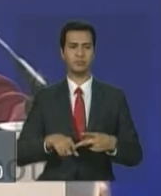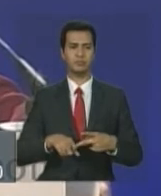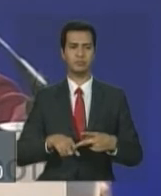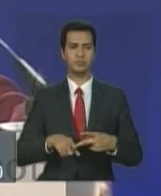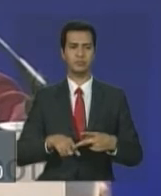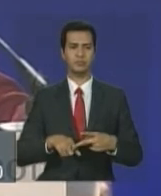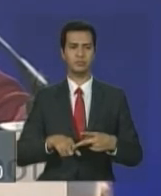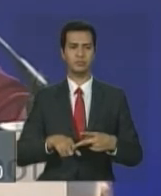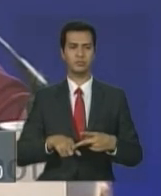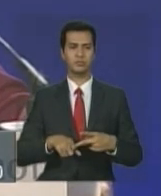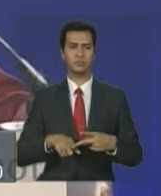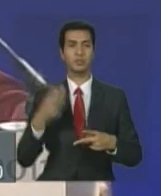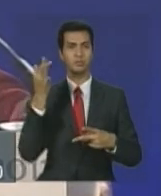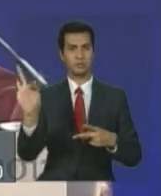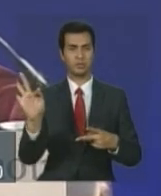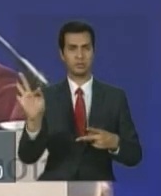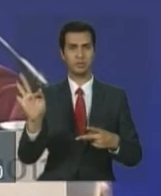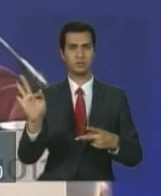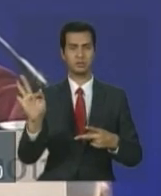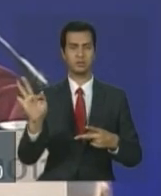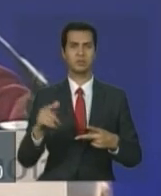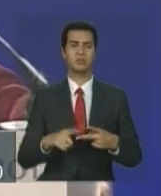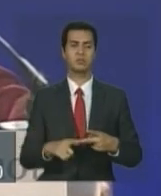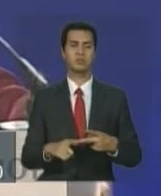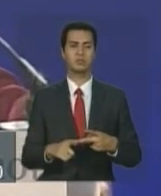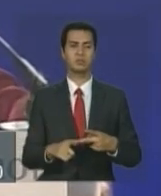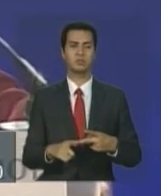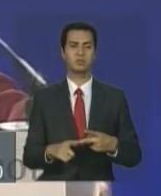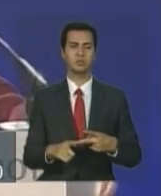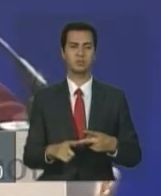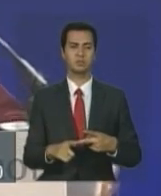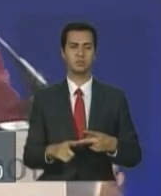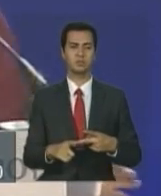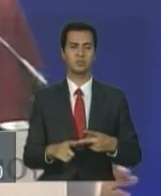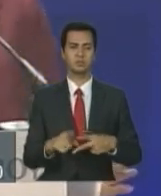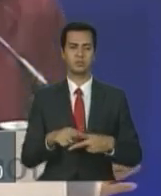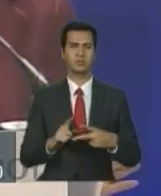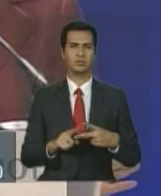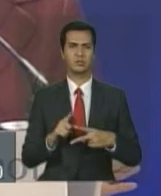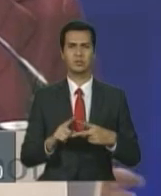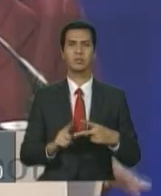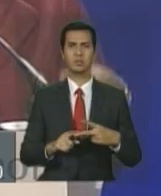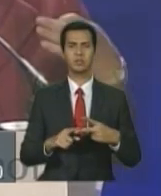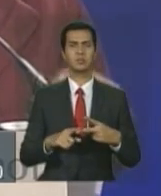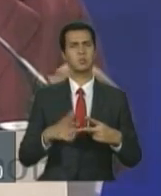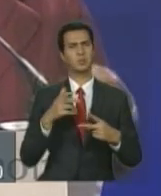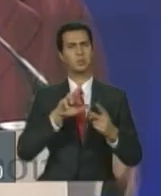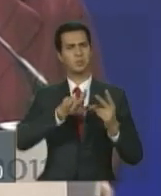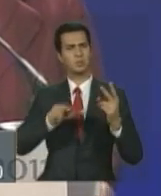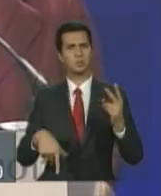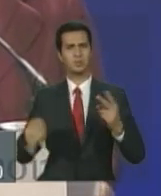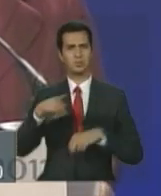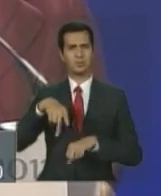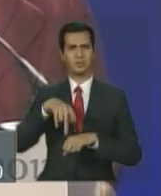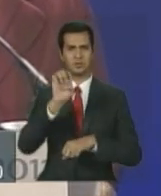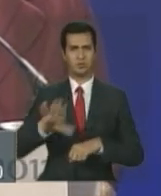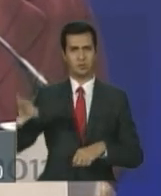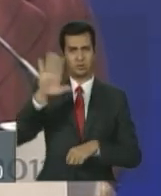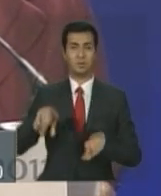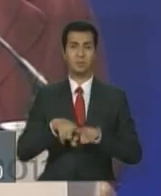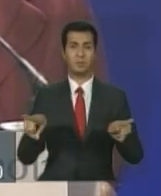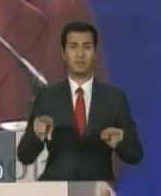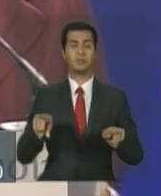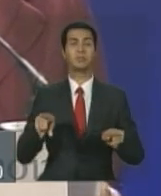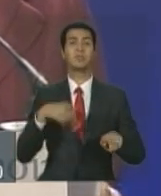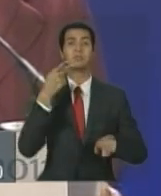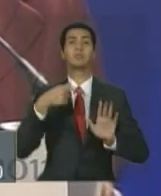da Alemanha, da França e não sei mais de quais outros países da Europa, mas quem verbaliza é o